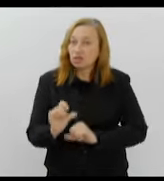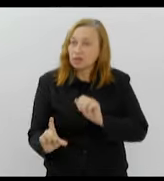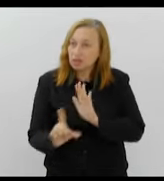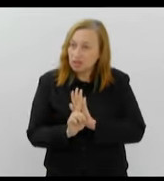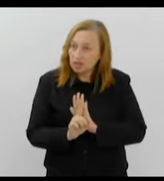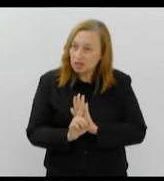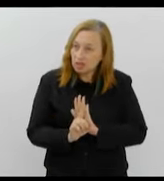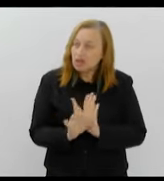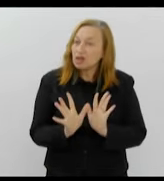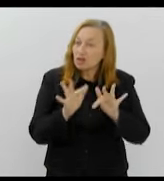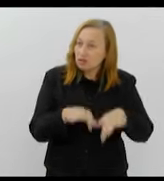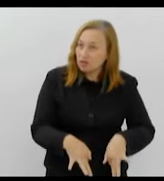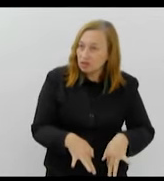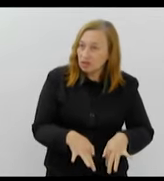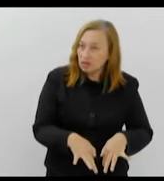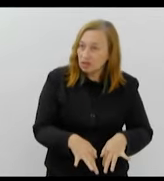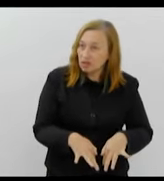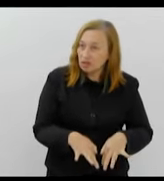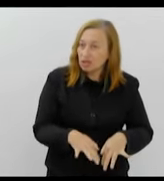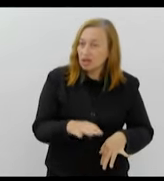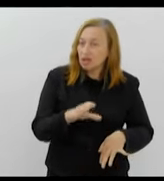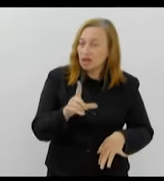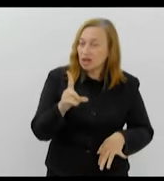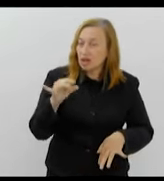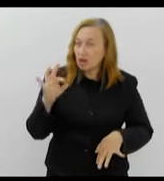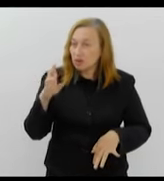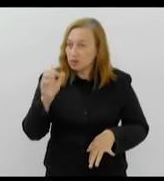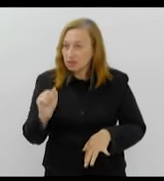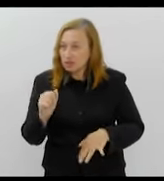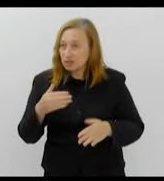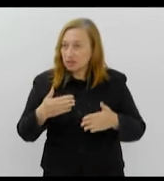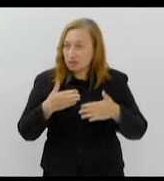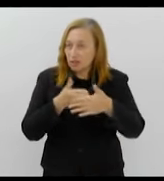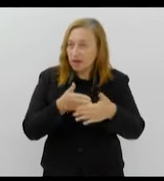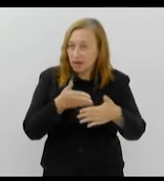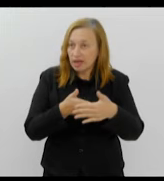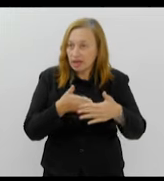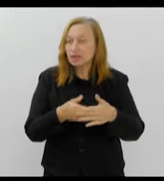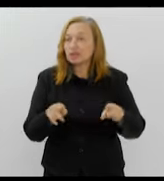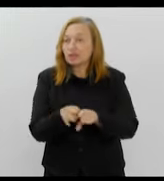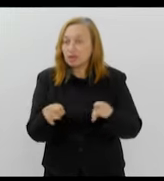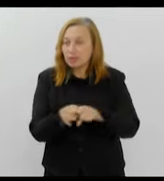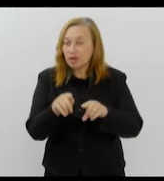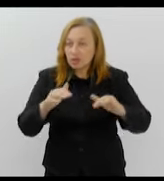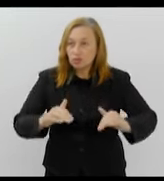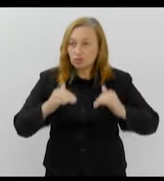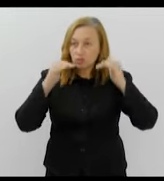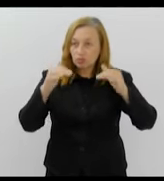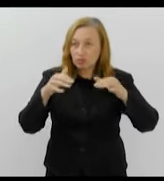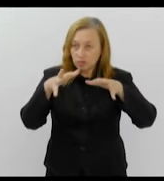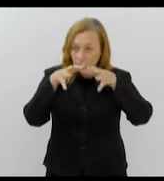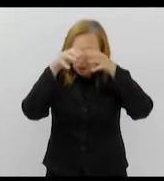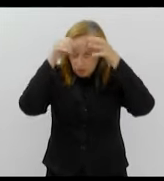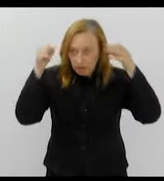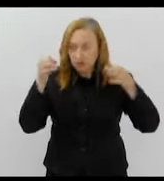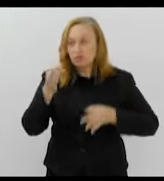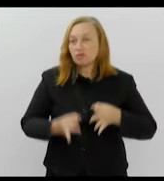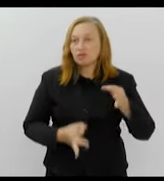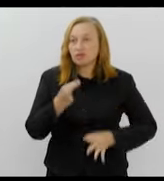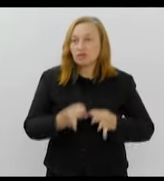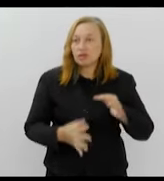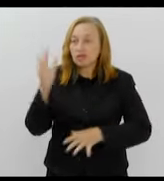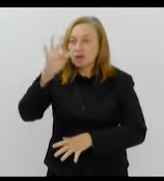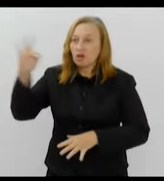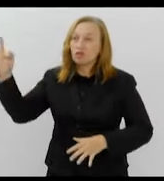que é o fim da cláusula de barreira uma decisão do supremo tribunal federal que já culminou com o entendimento